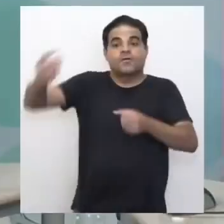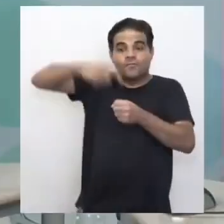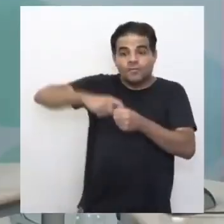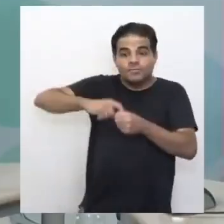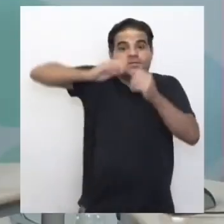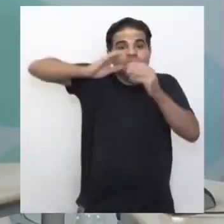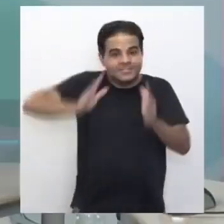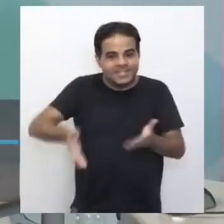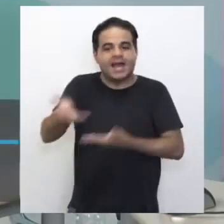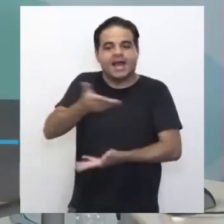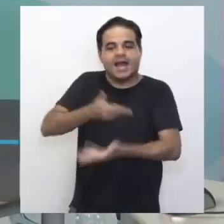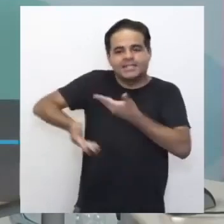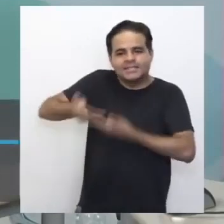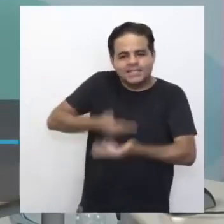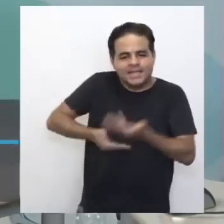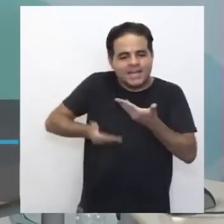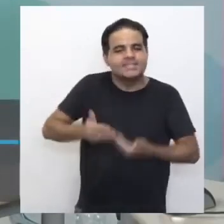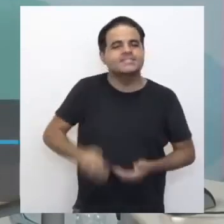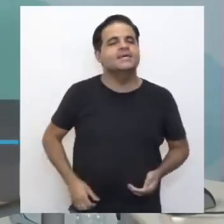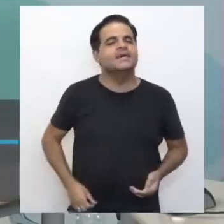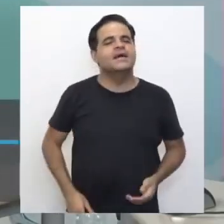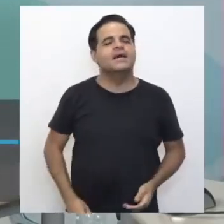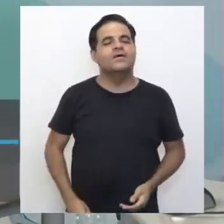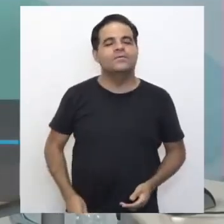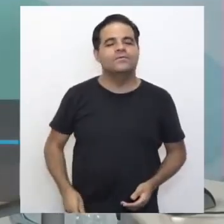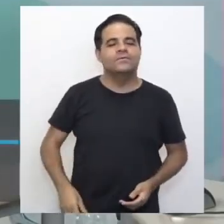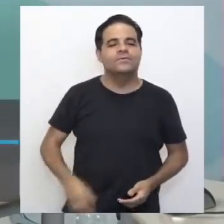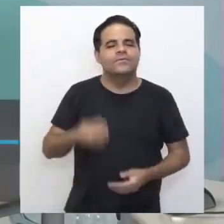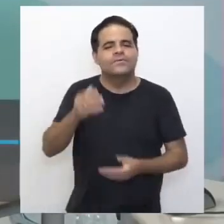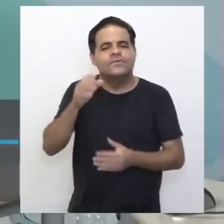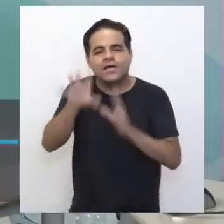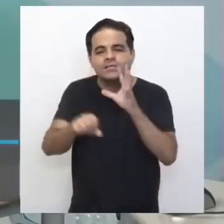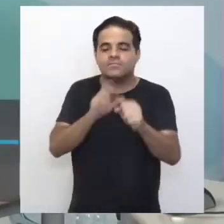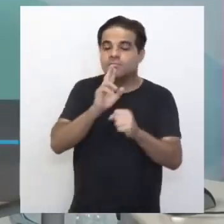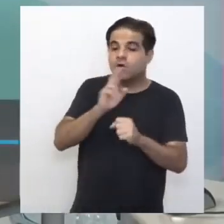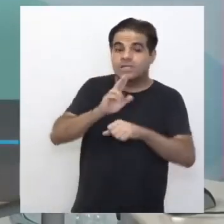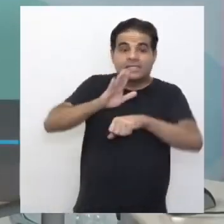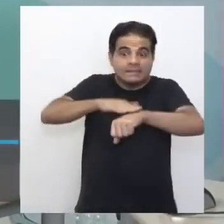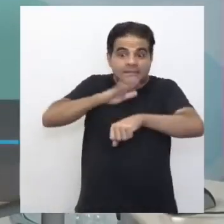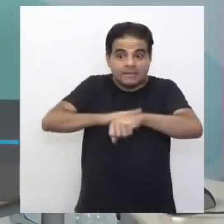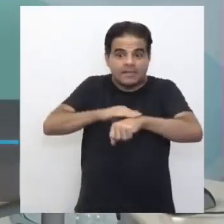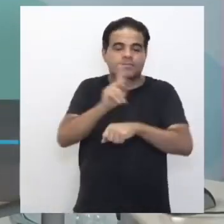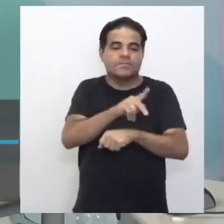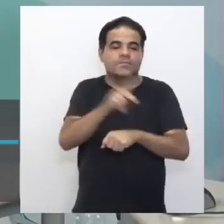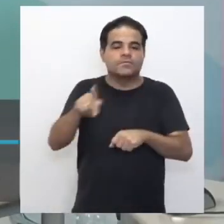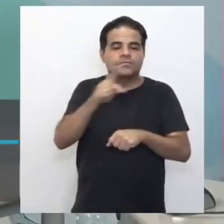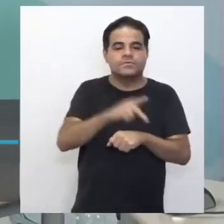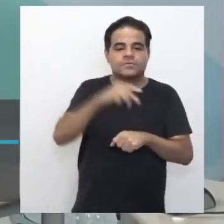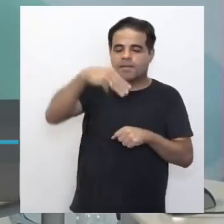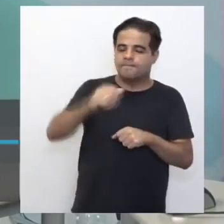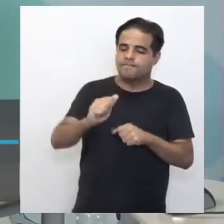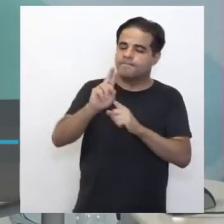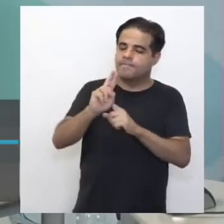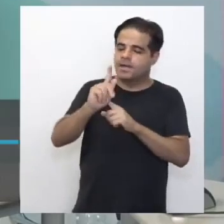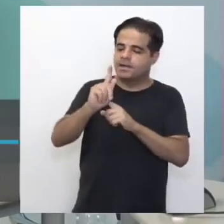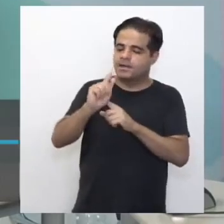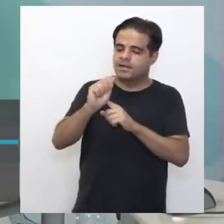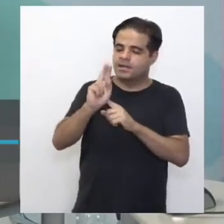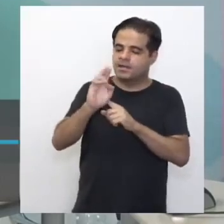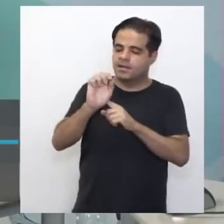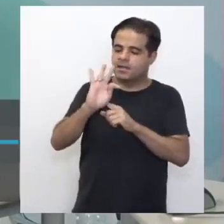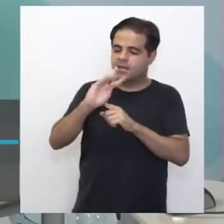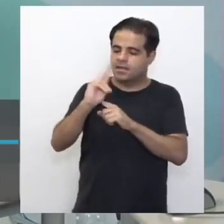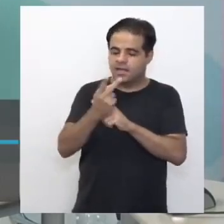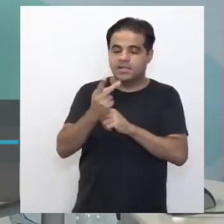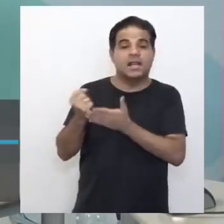Voltamos para a interação. Nós vamos pegar uma resposta aqui pela questão do tempo. A professora Margarete nos traz as respostas dos